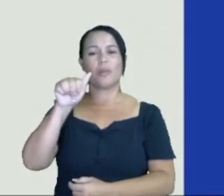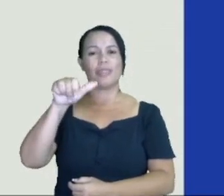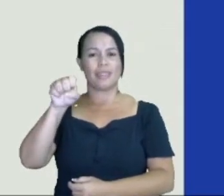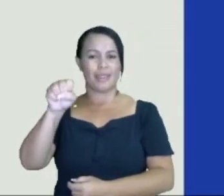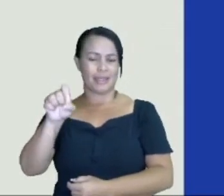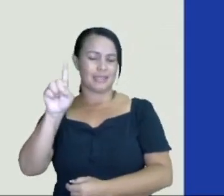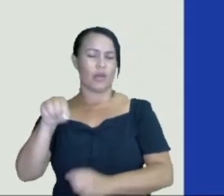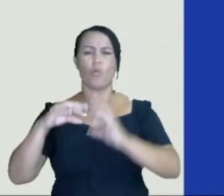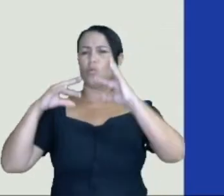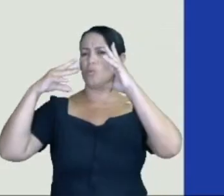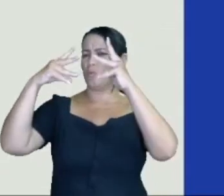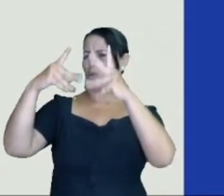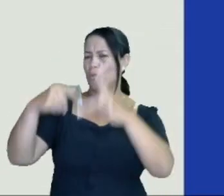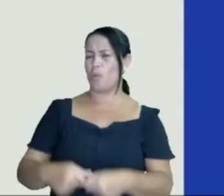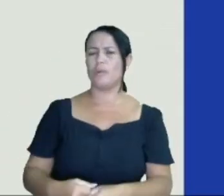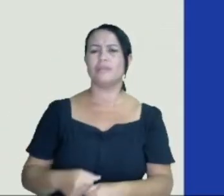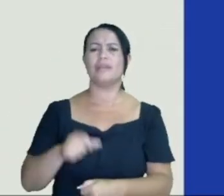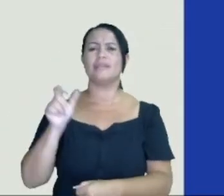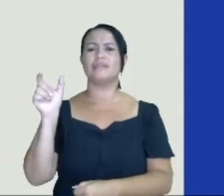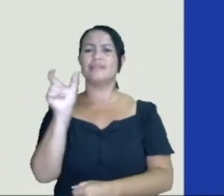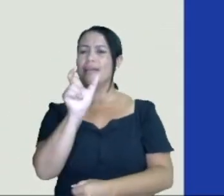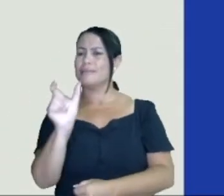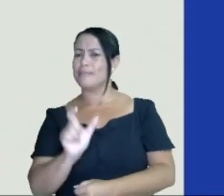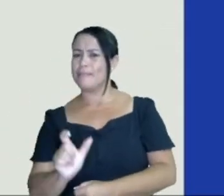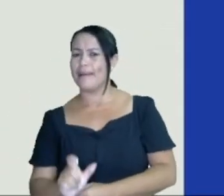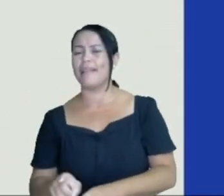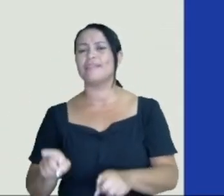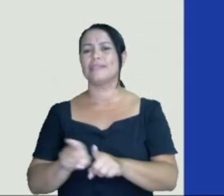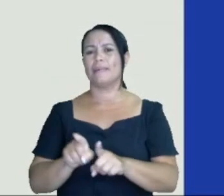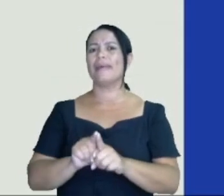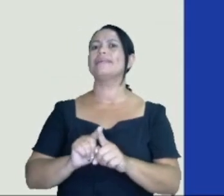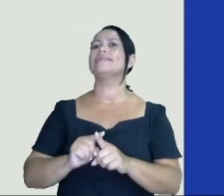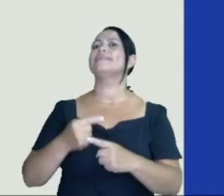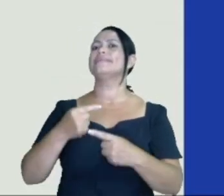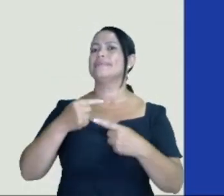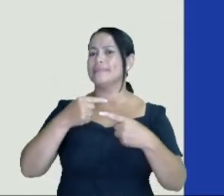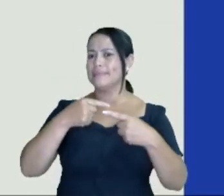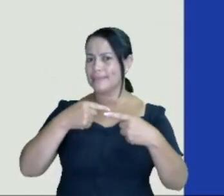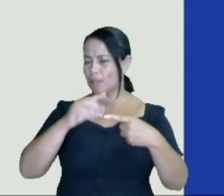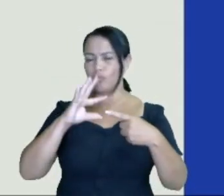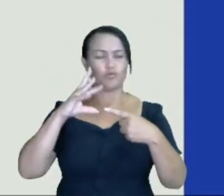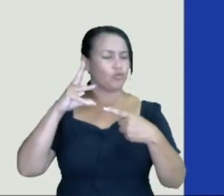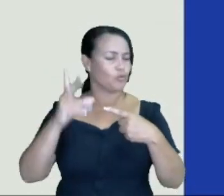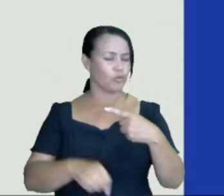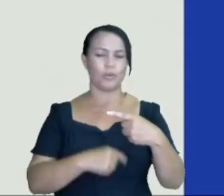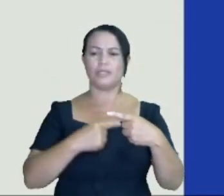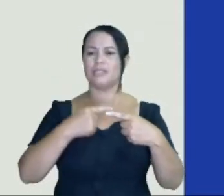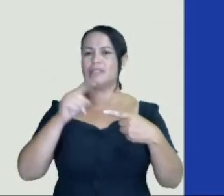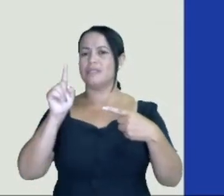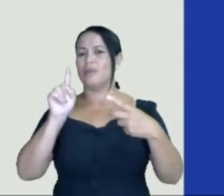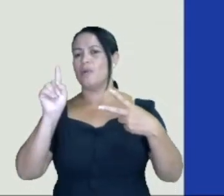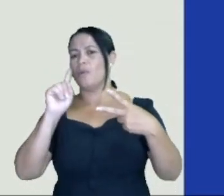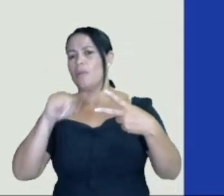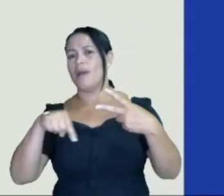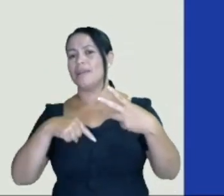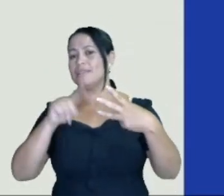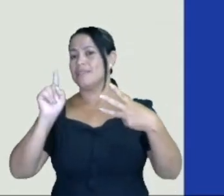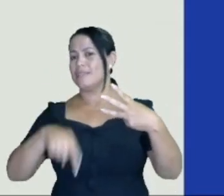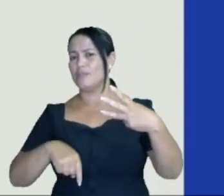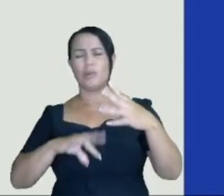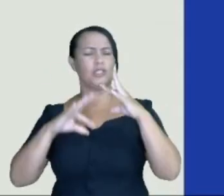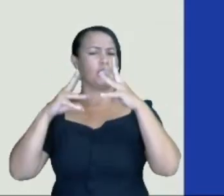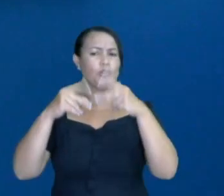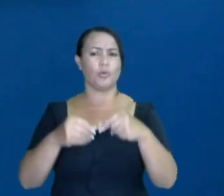Todas as proparoxítonas são acentuadas. Todas, gente. Ou seja,